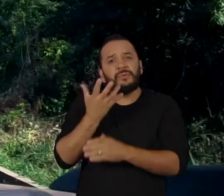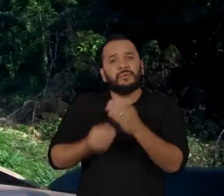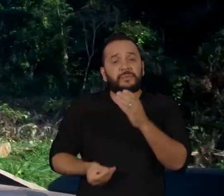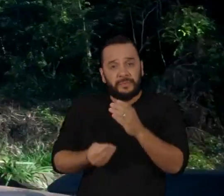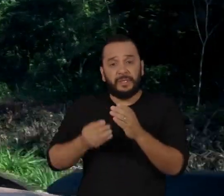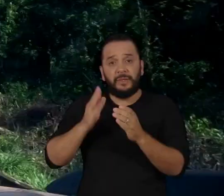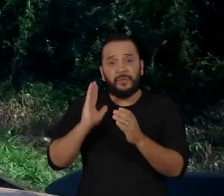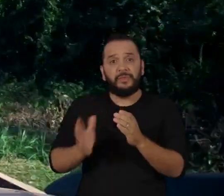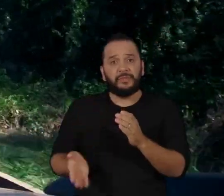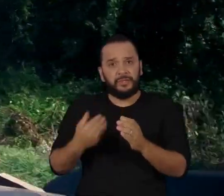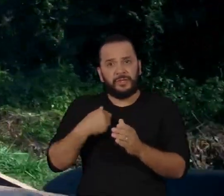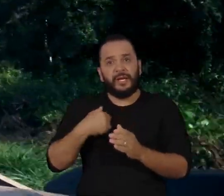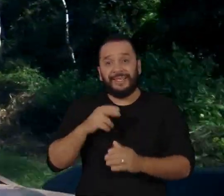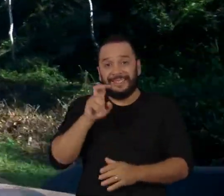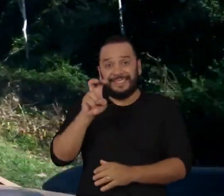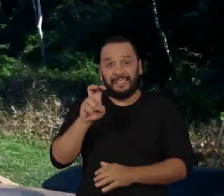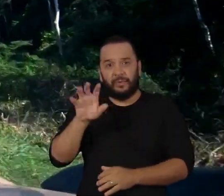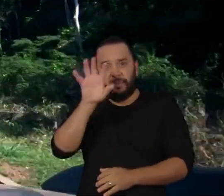país.